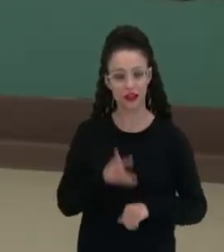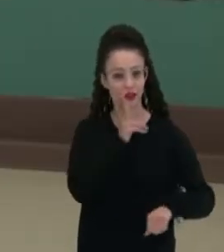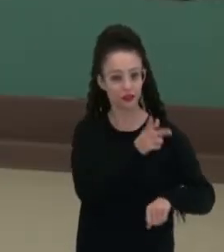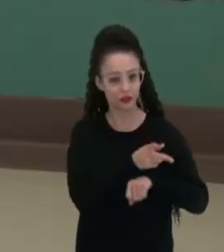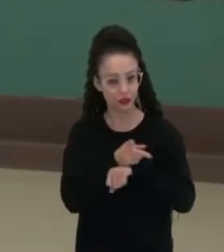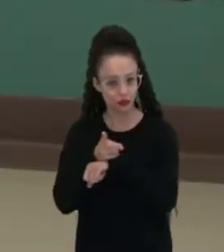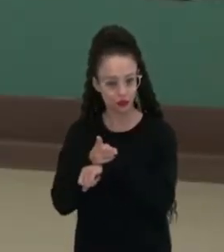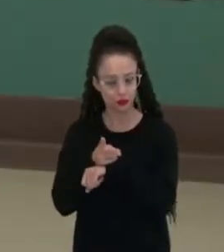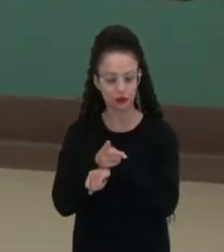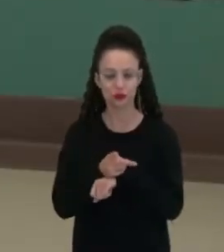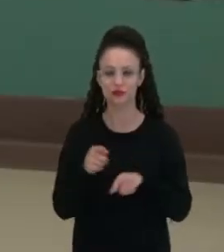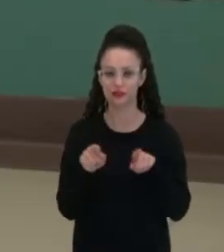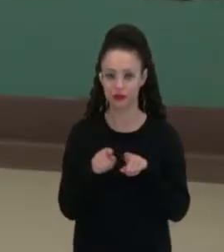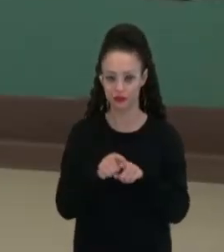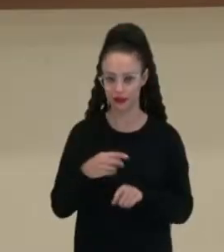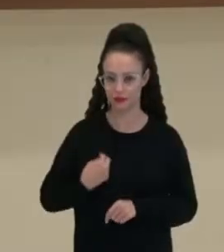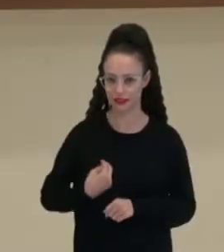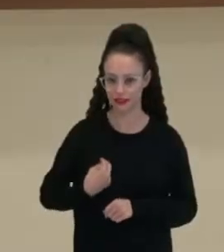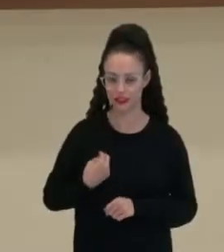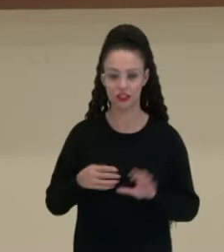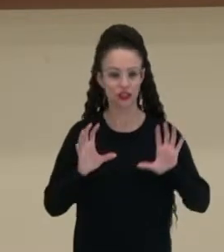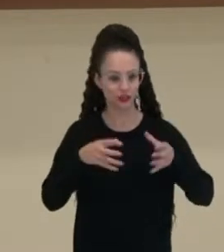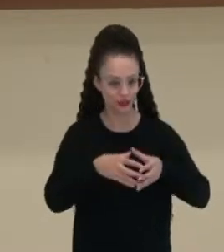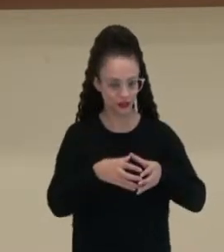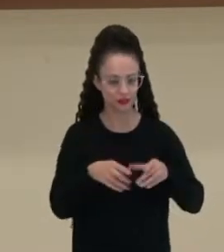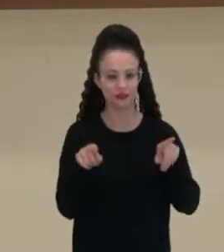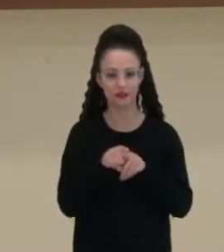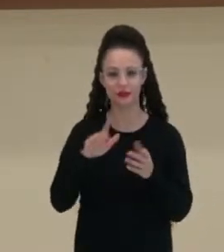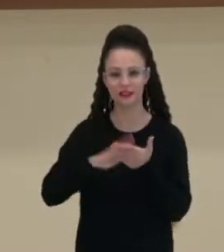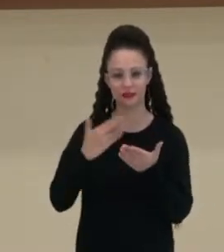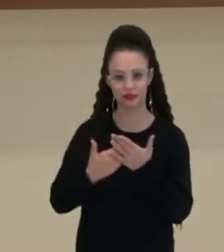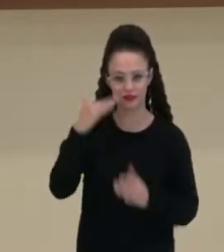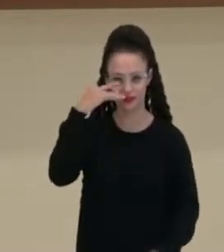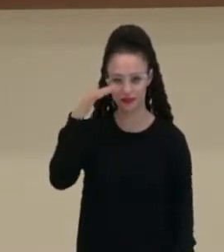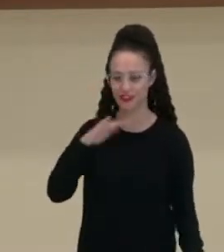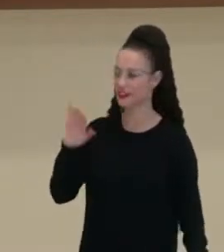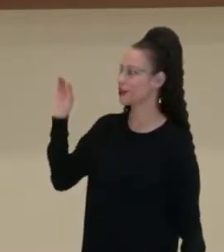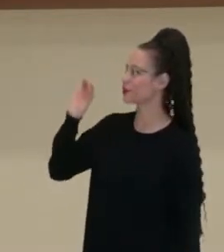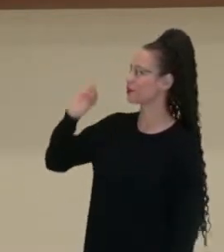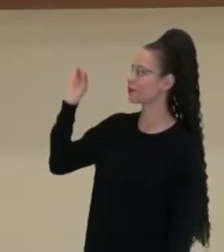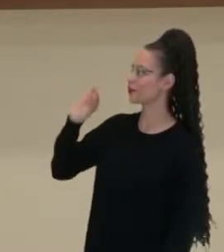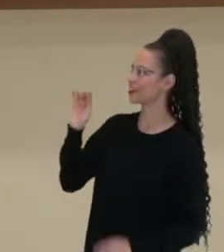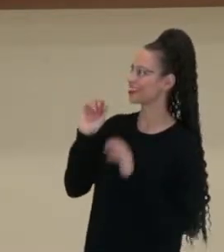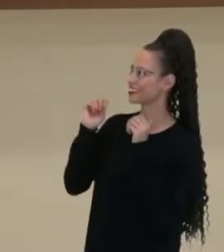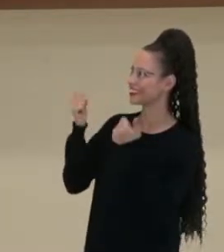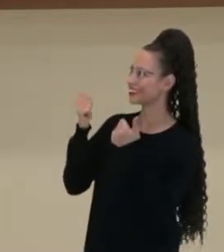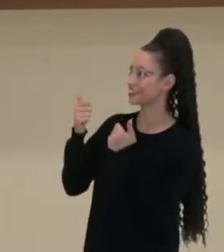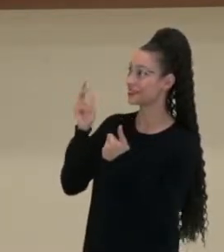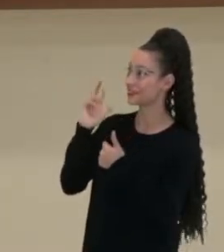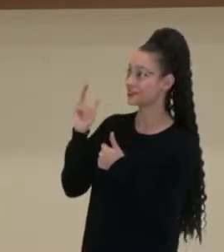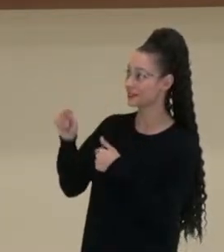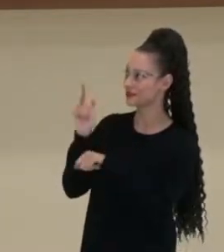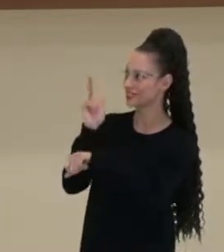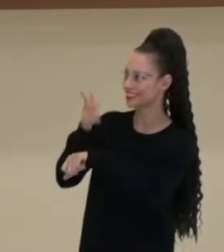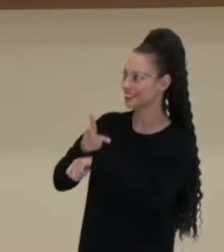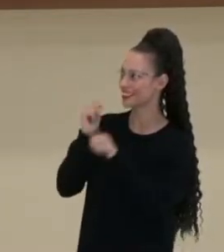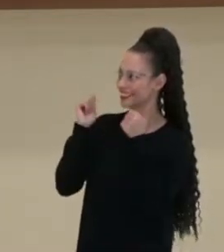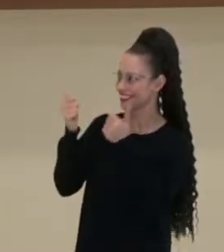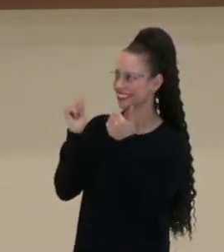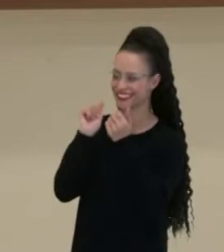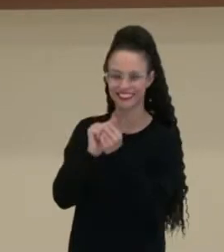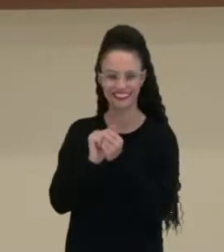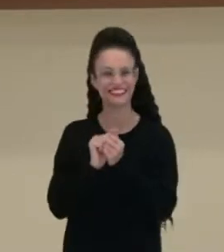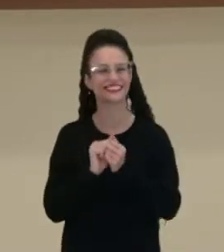estúdio, também presentes, a nossa equipe, a nossa intérprete Viviane. Oi, Vivi! Bora lá gravar uma aula com a